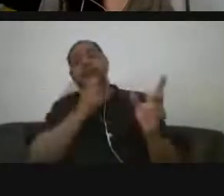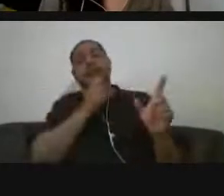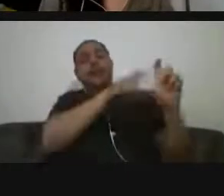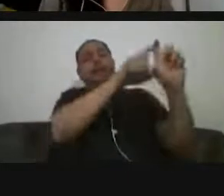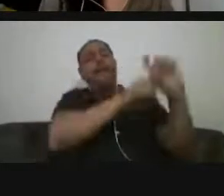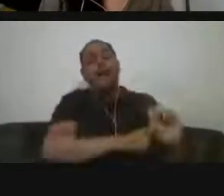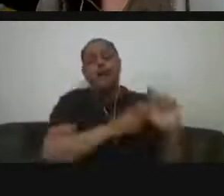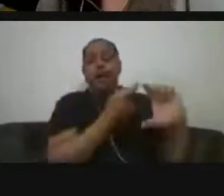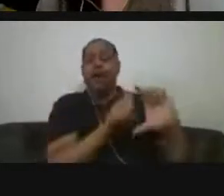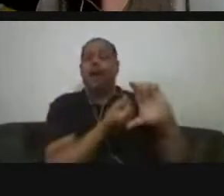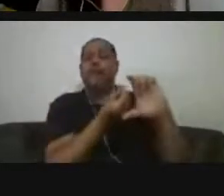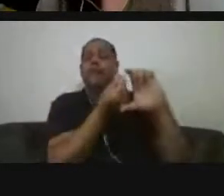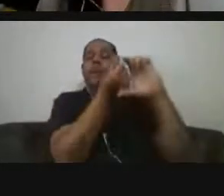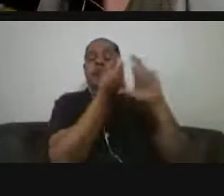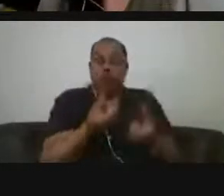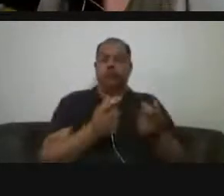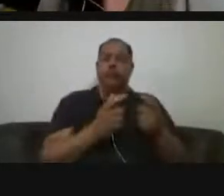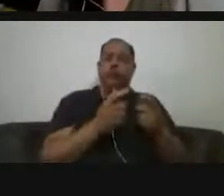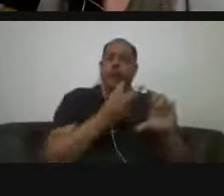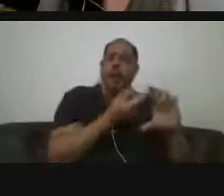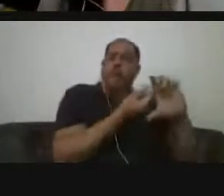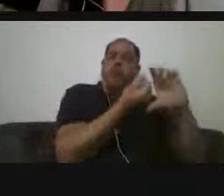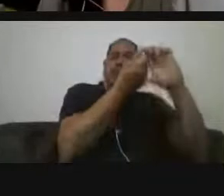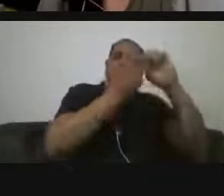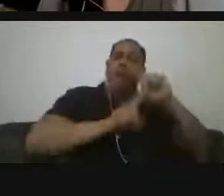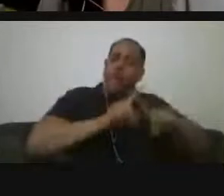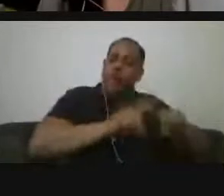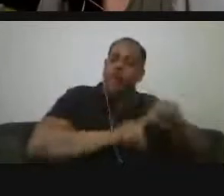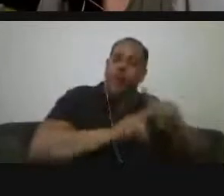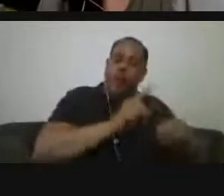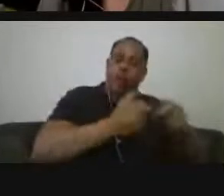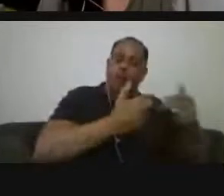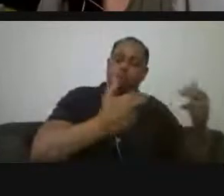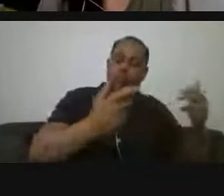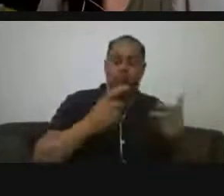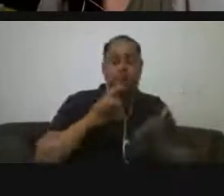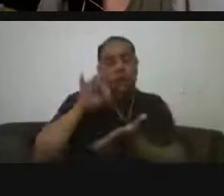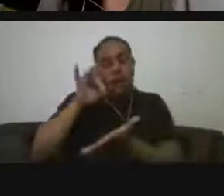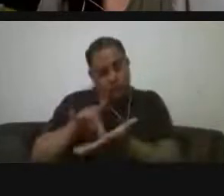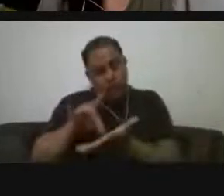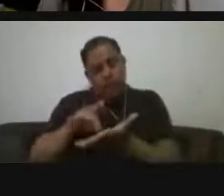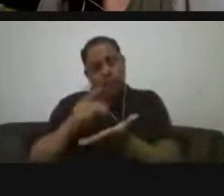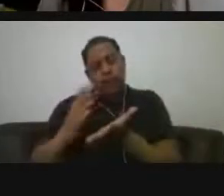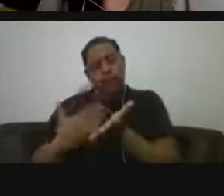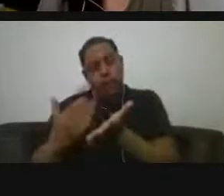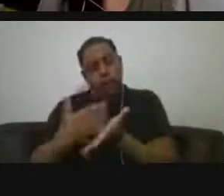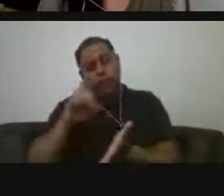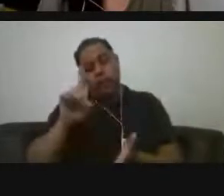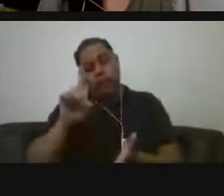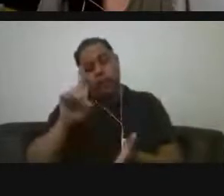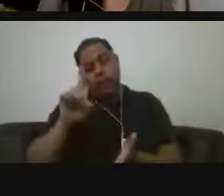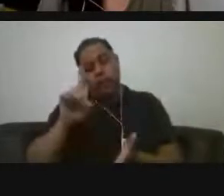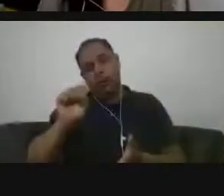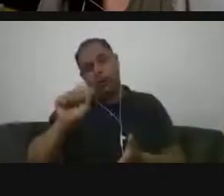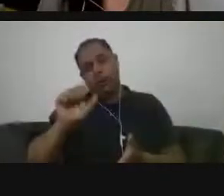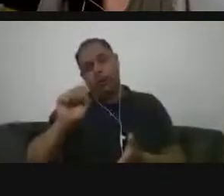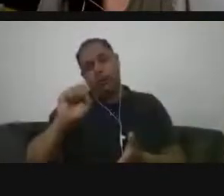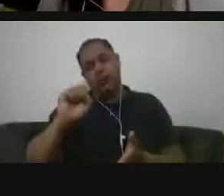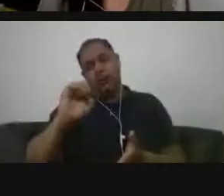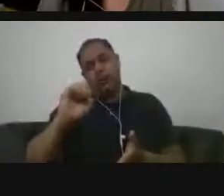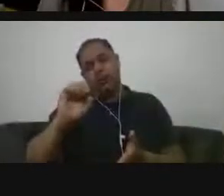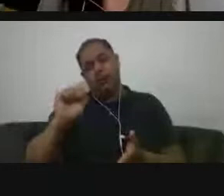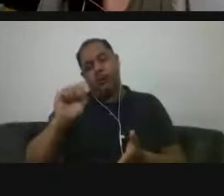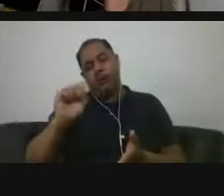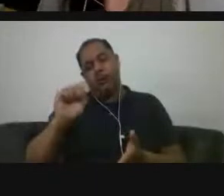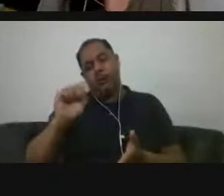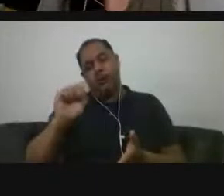financeiro, do capital material, né? Então, acho que realmente o livro do Desassossego, como disse a Luísa